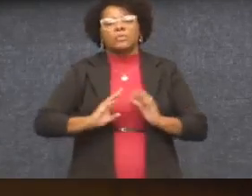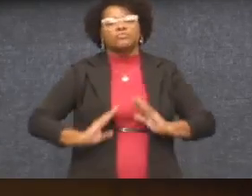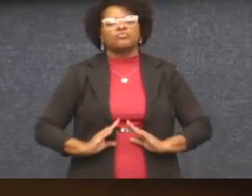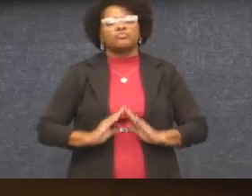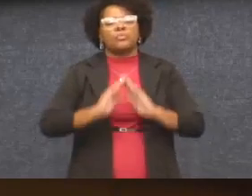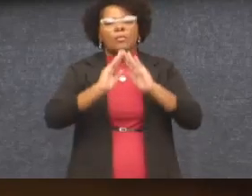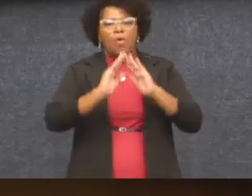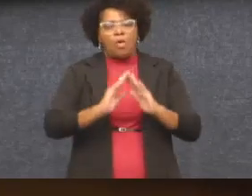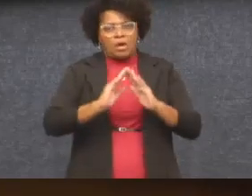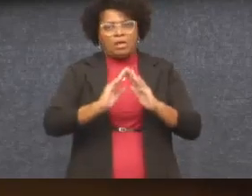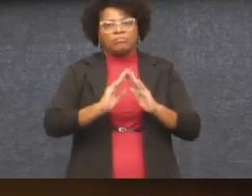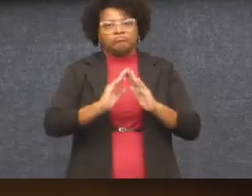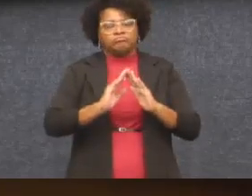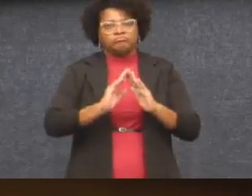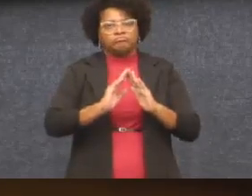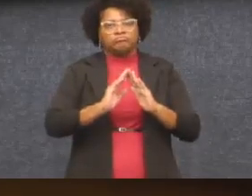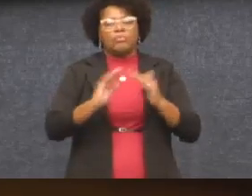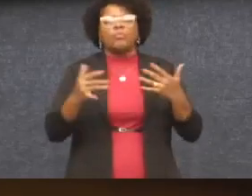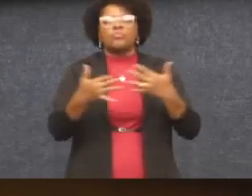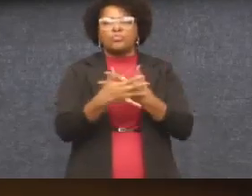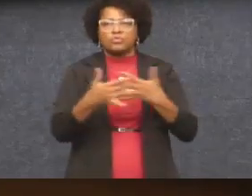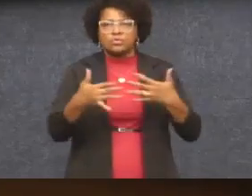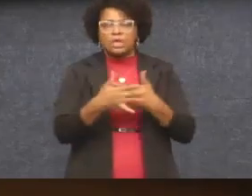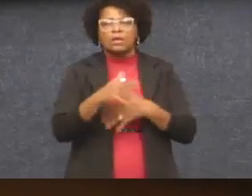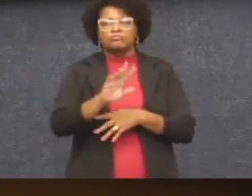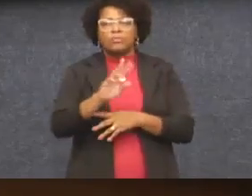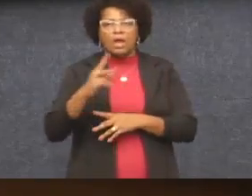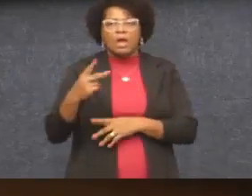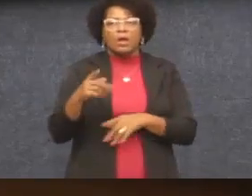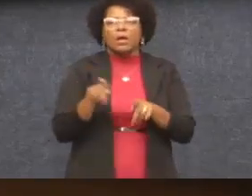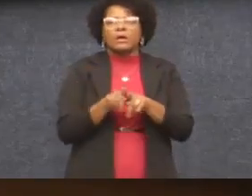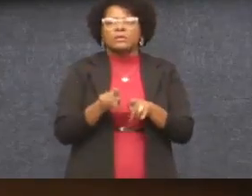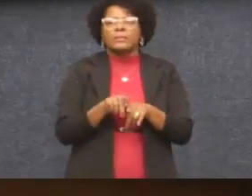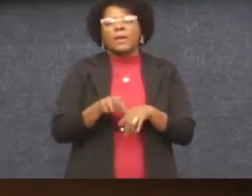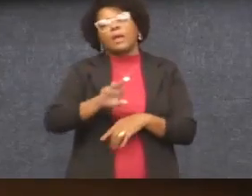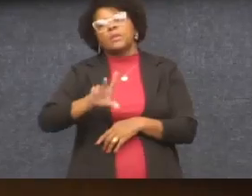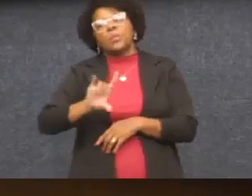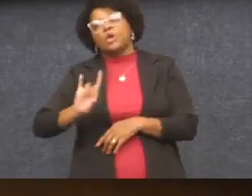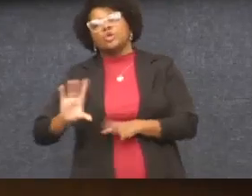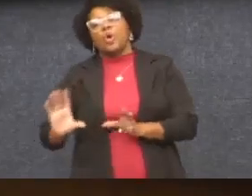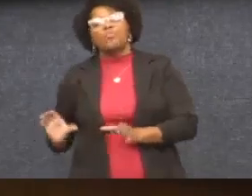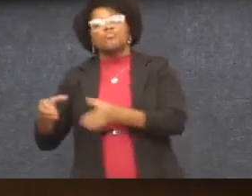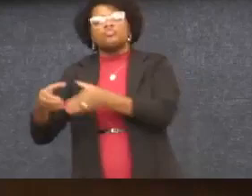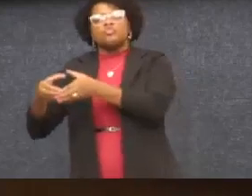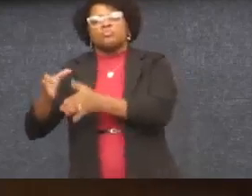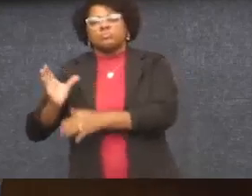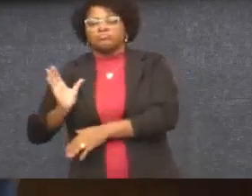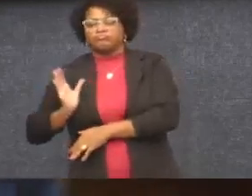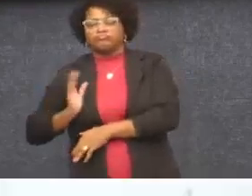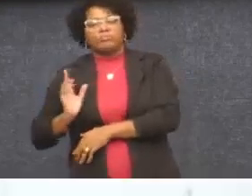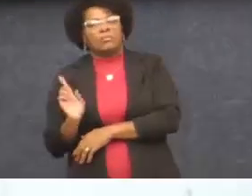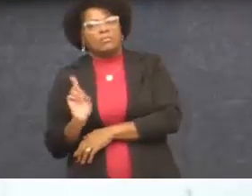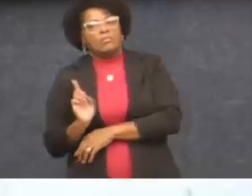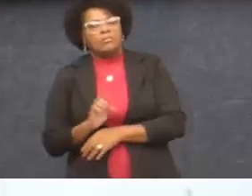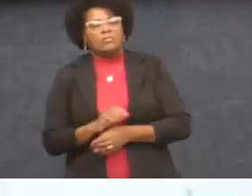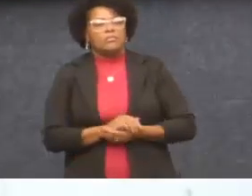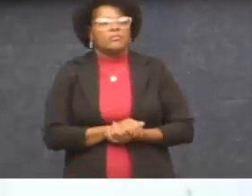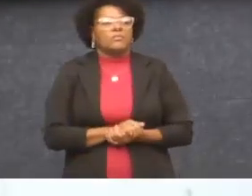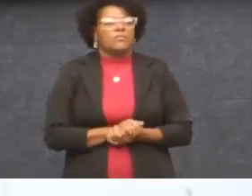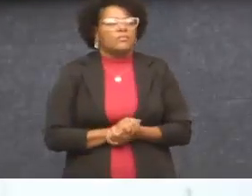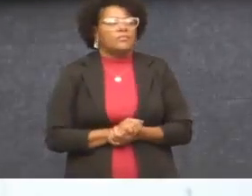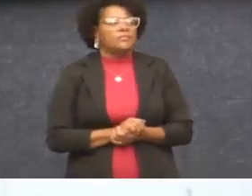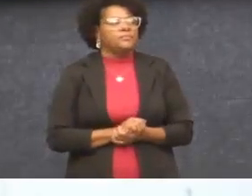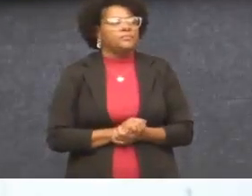e de morar no centro da cidade também, não só a classe mais alta da cidade de Belo Horizonte. Obrigado. Para encaminhar,